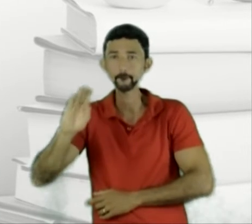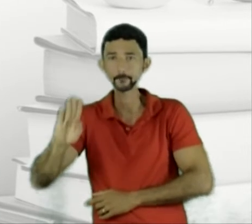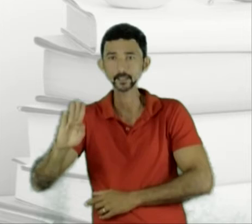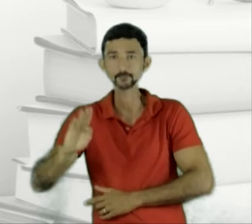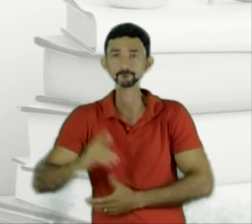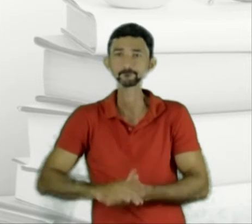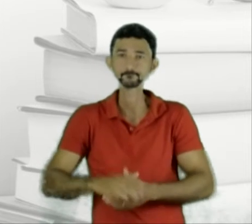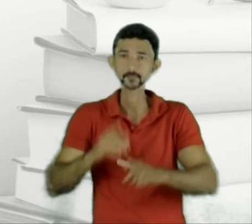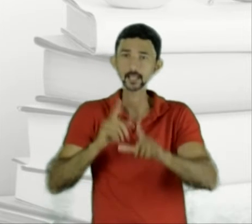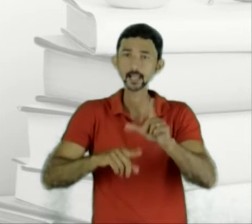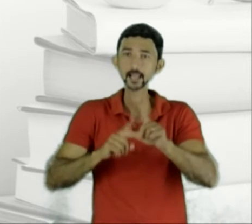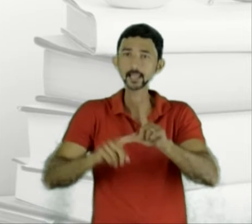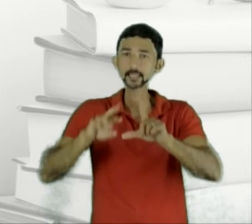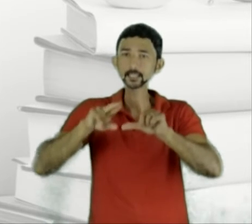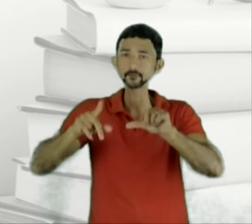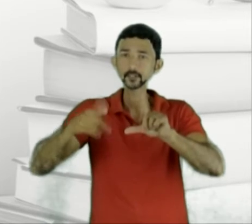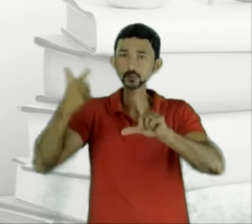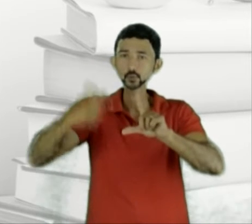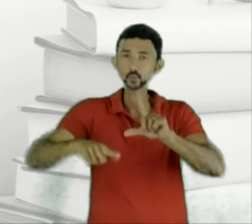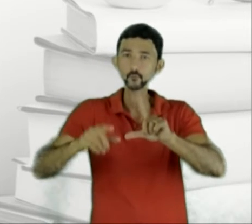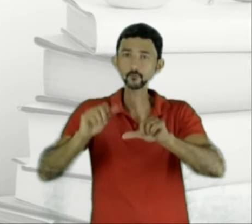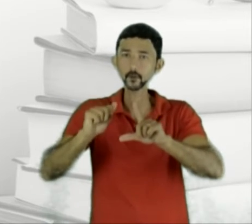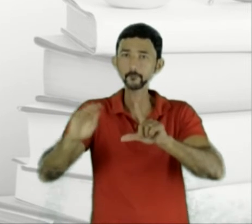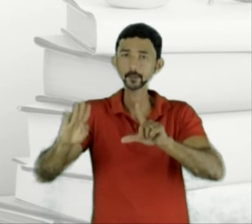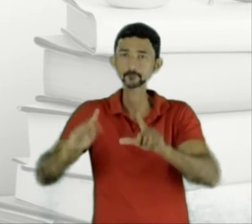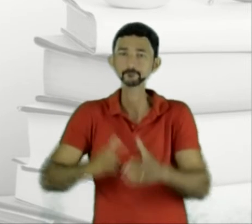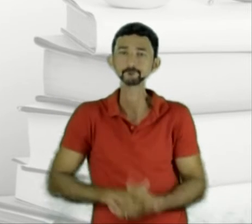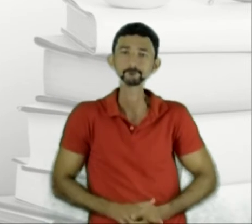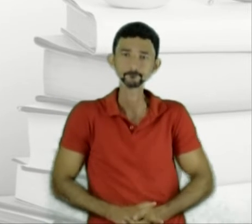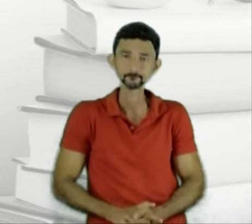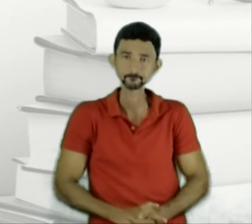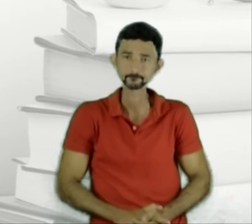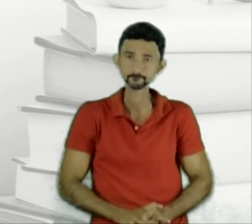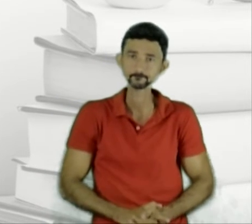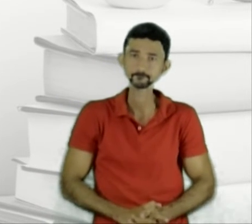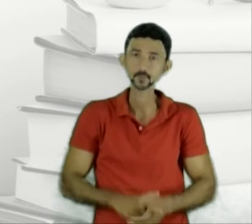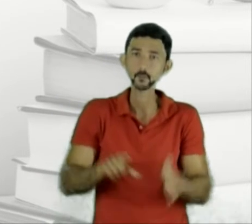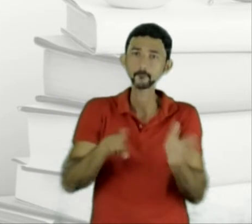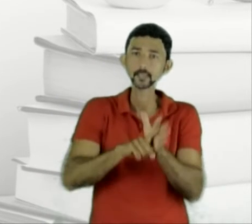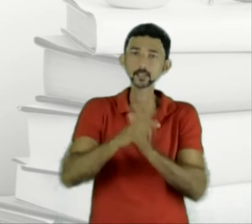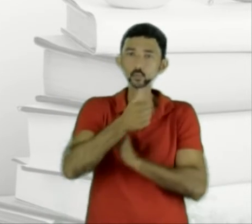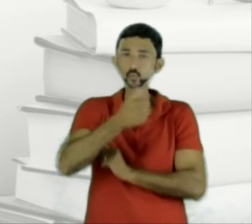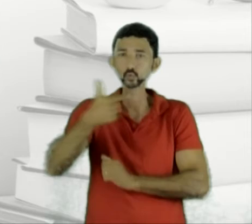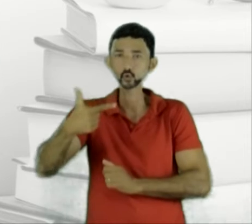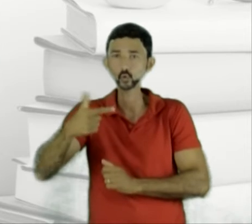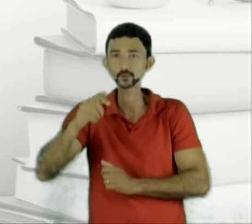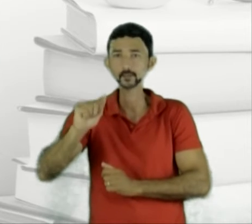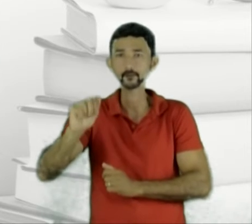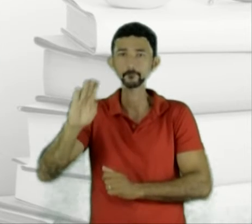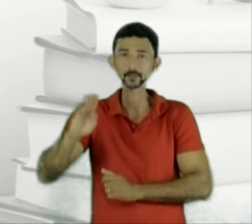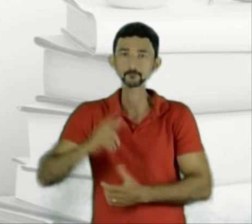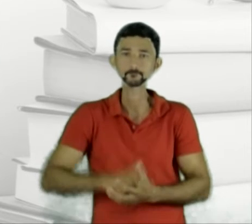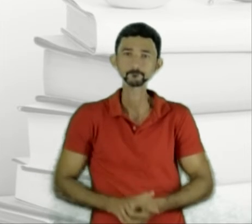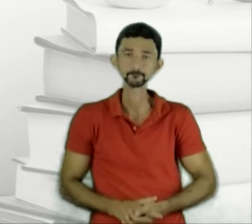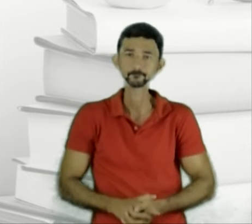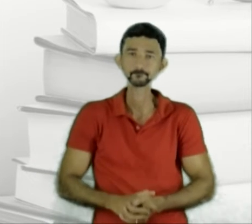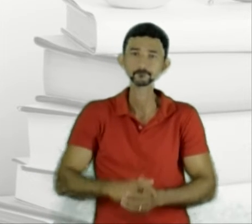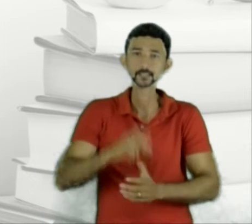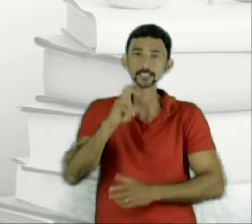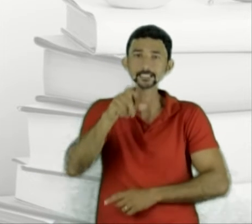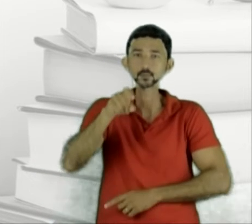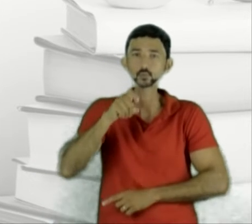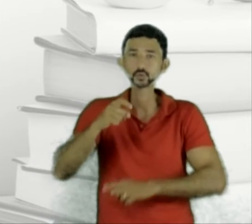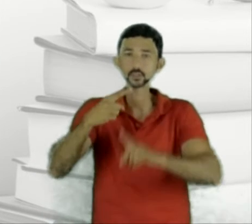são letras diferentes, eu simplesmente repito AB. Então, menos 12AB. 5x vezes